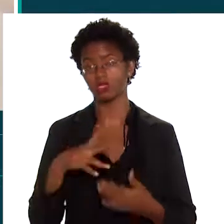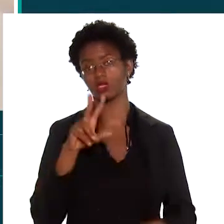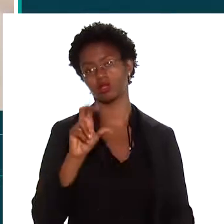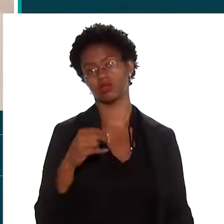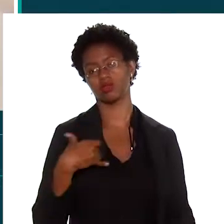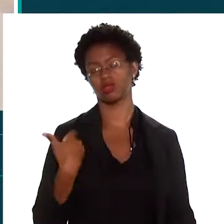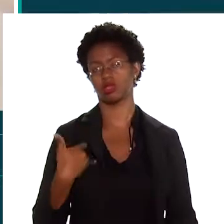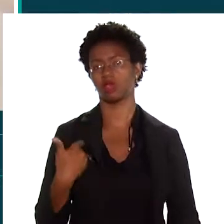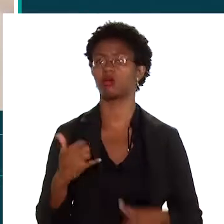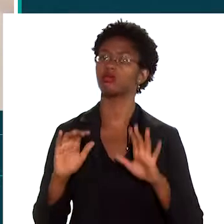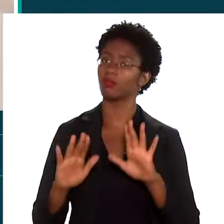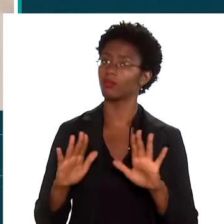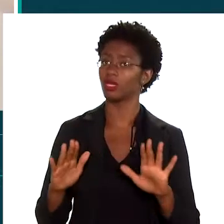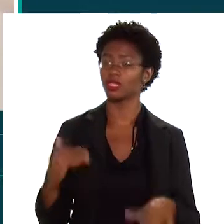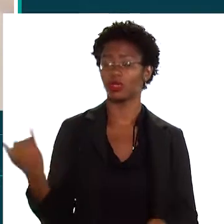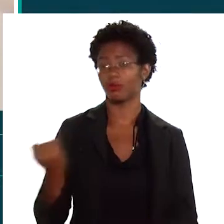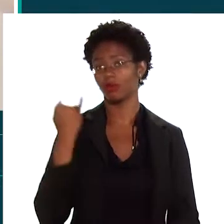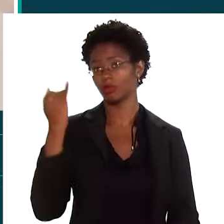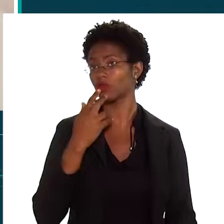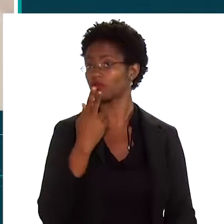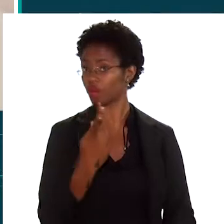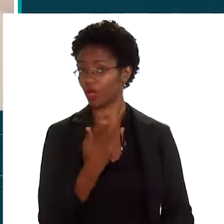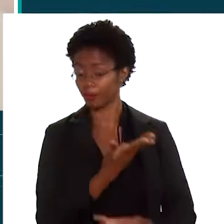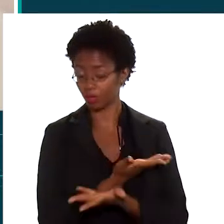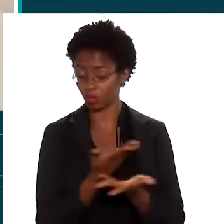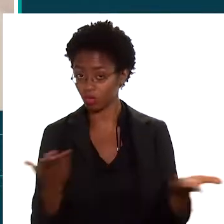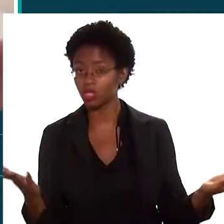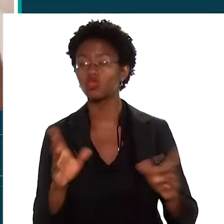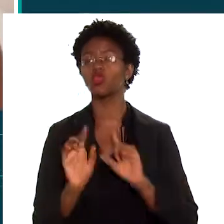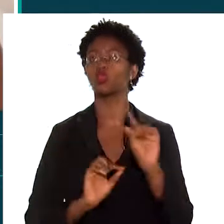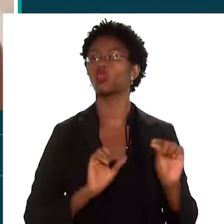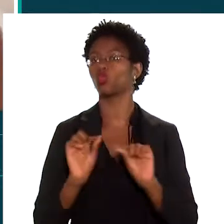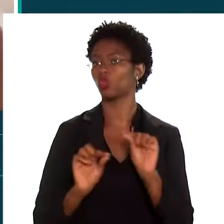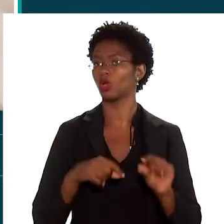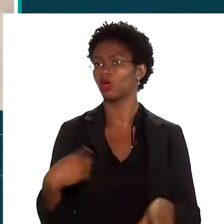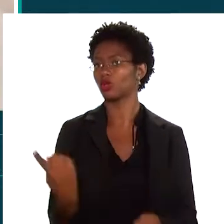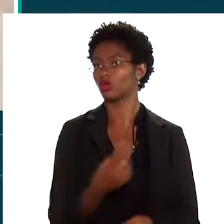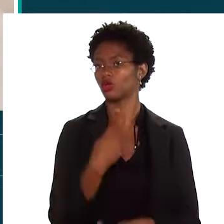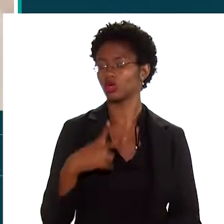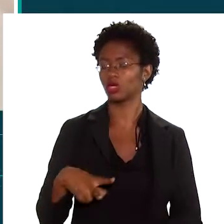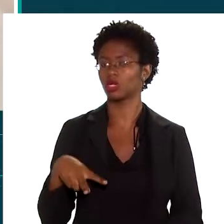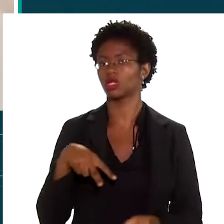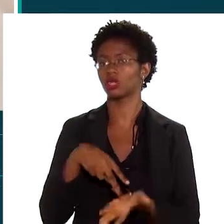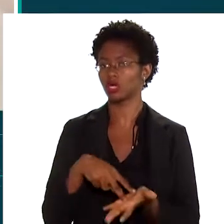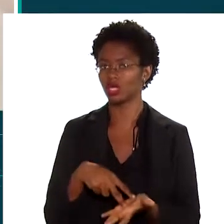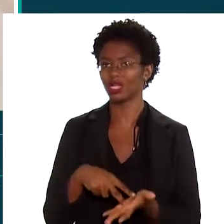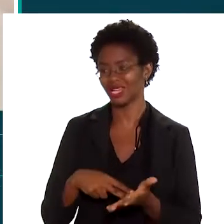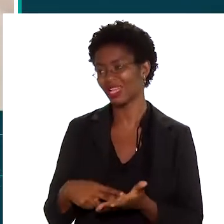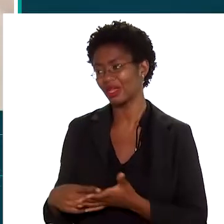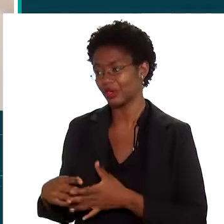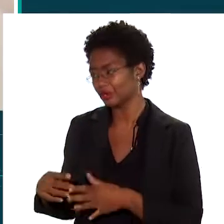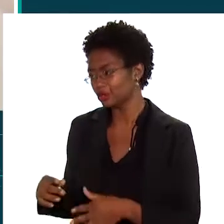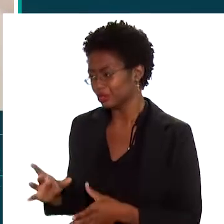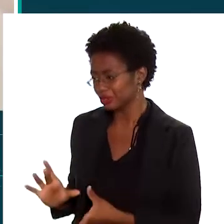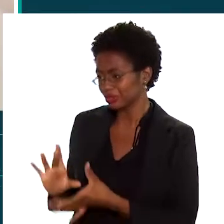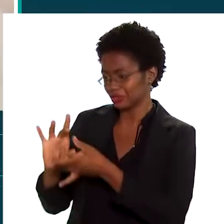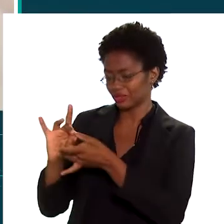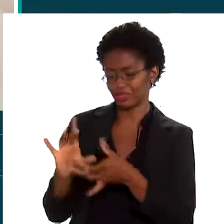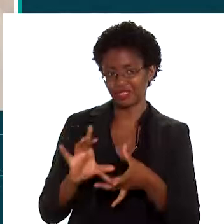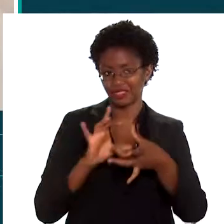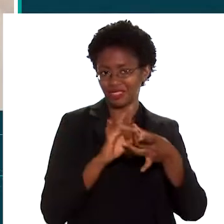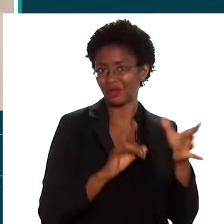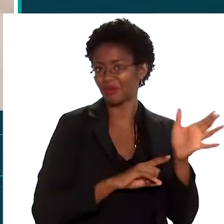Uma correção que é importante a gente comentar aqui, a gente acaba, e a gente está aqui pegando o gancho das